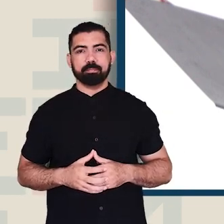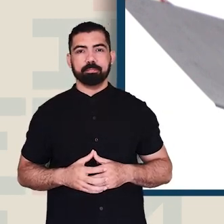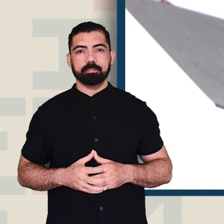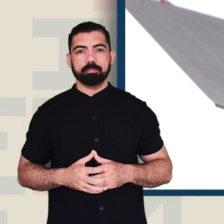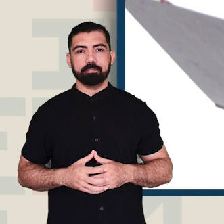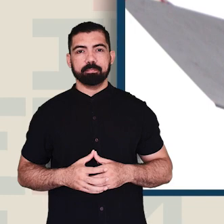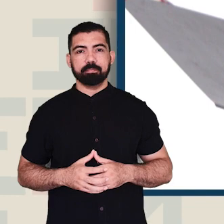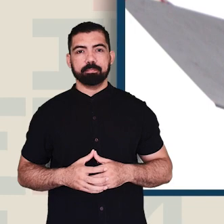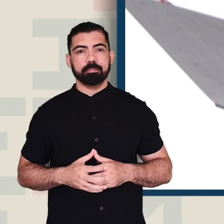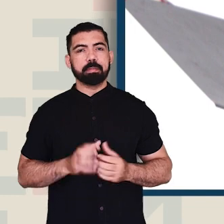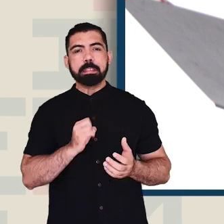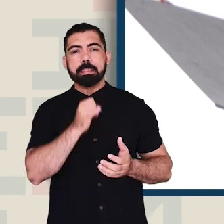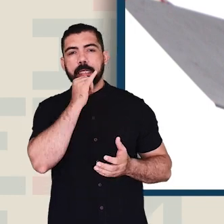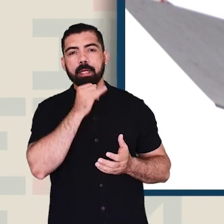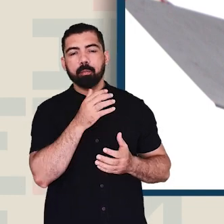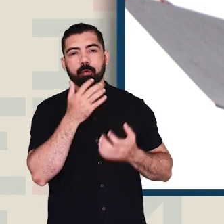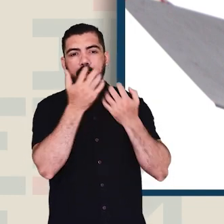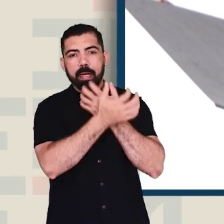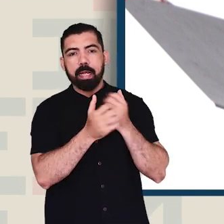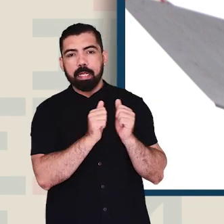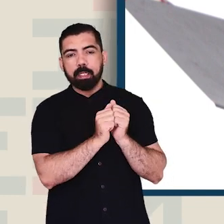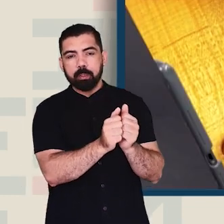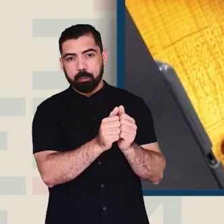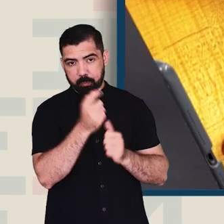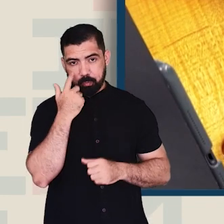Então, o cara tá...